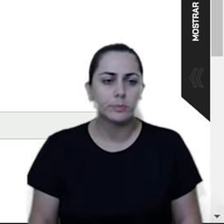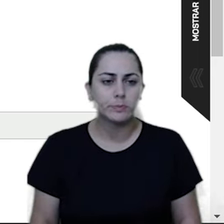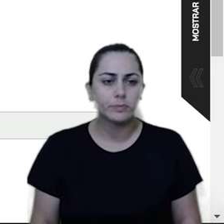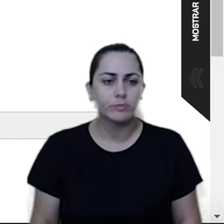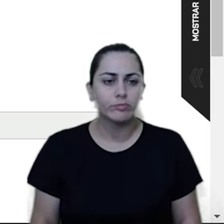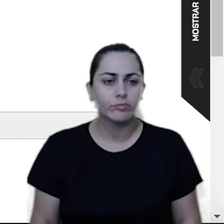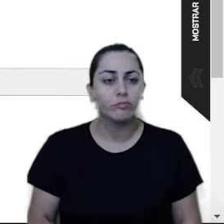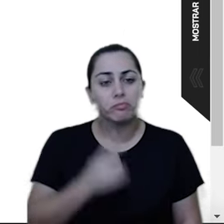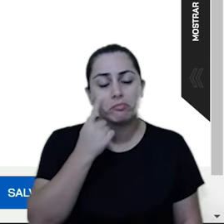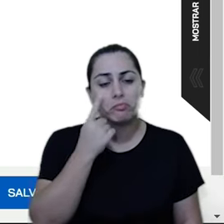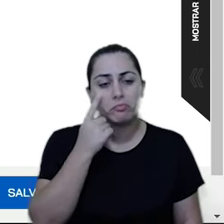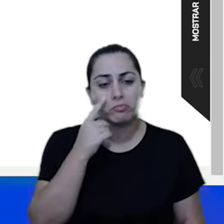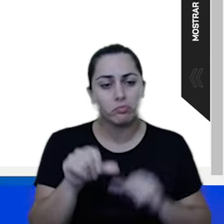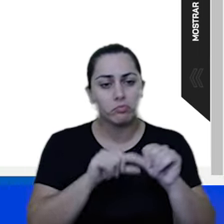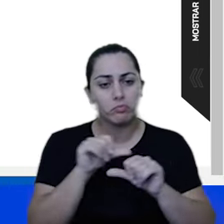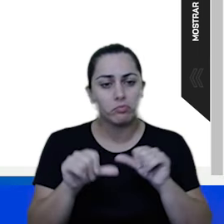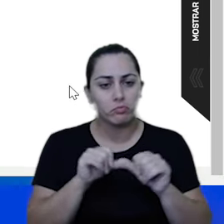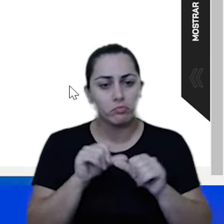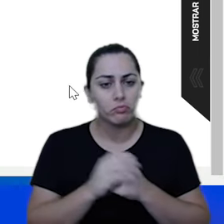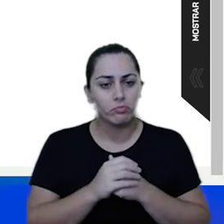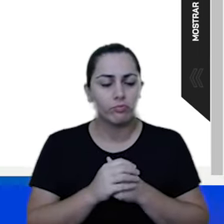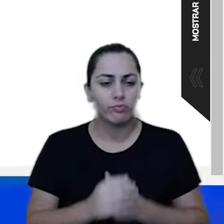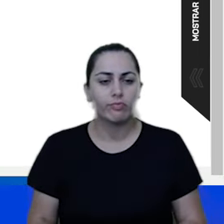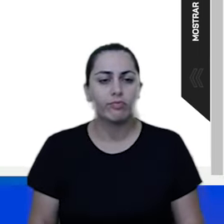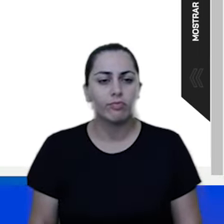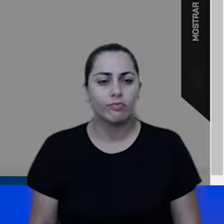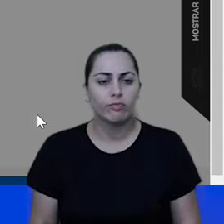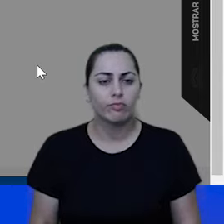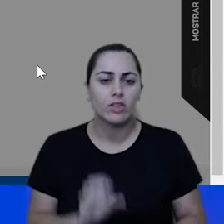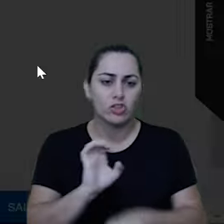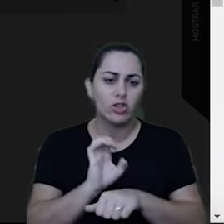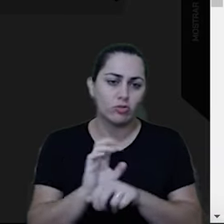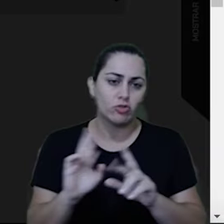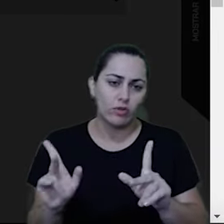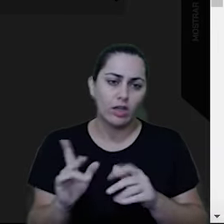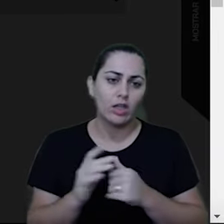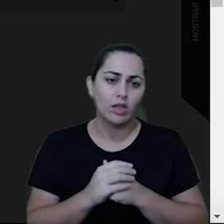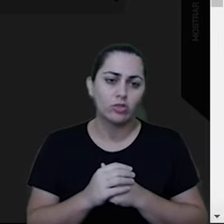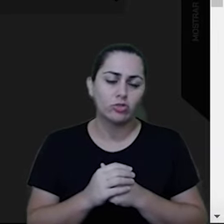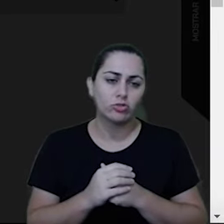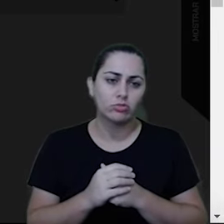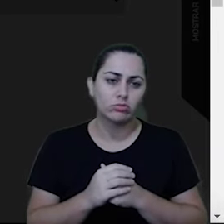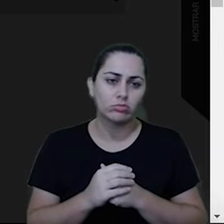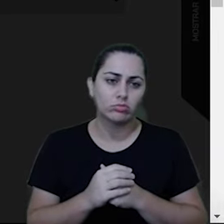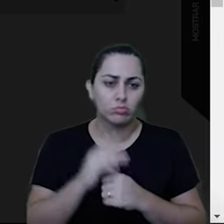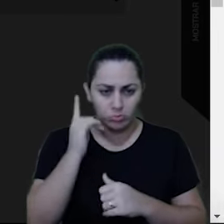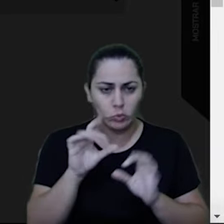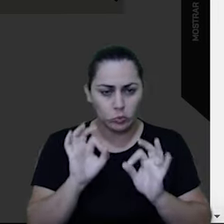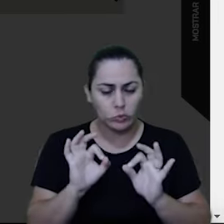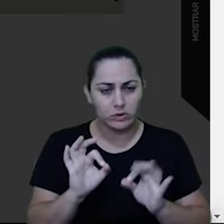ver se tratamento dele aqui um estado diferente seria mais vamos ver ó salva com